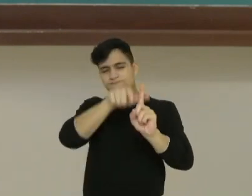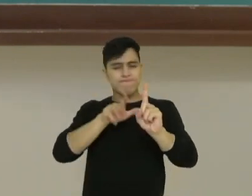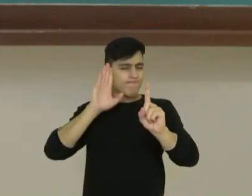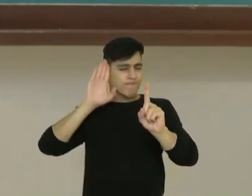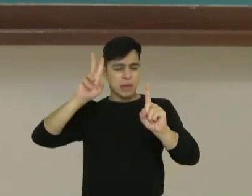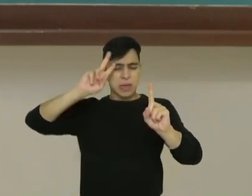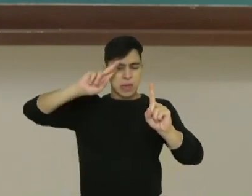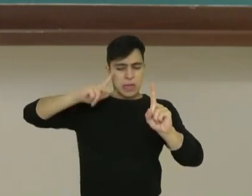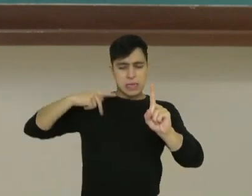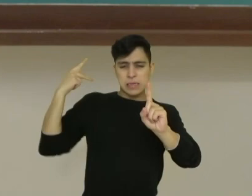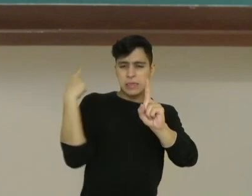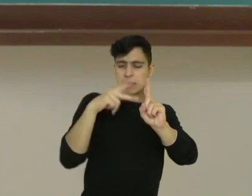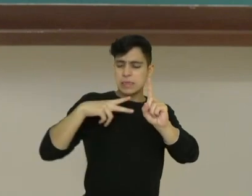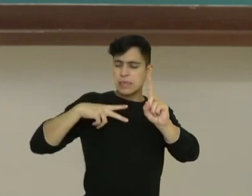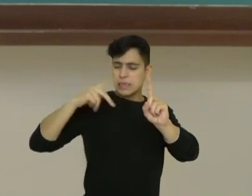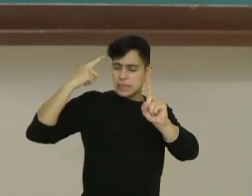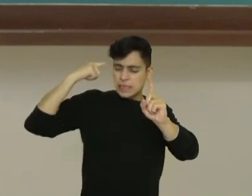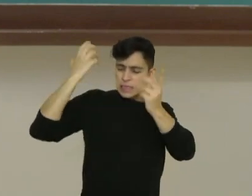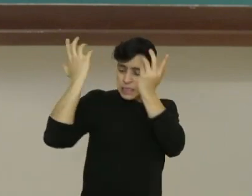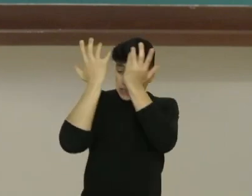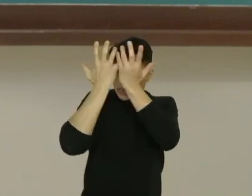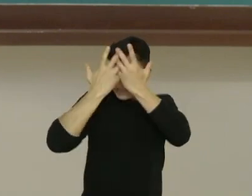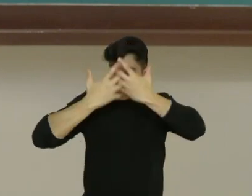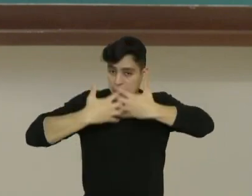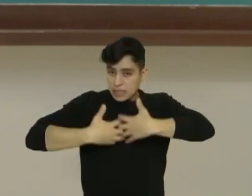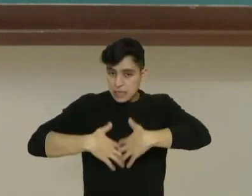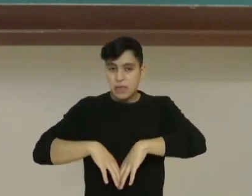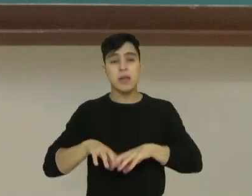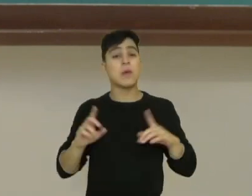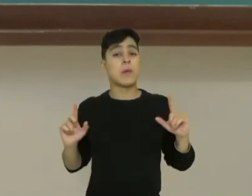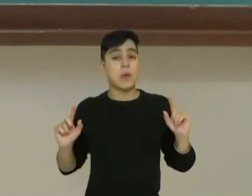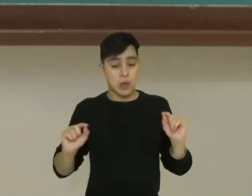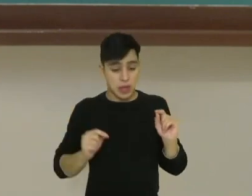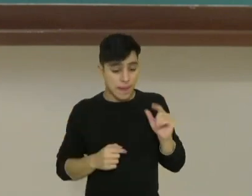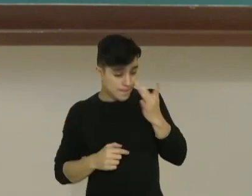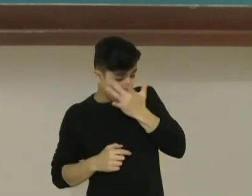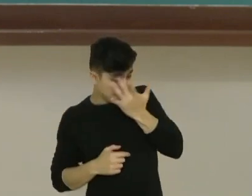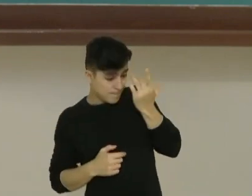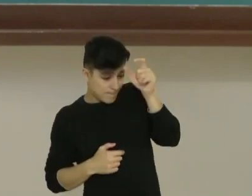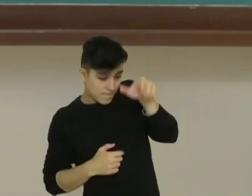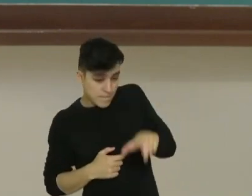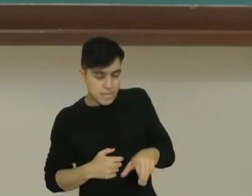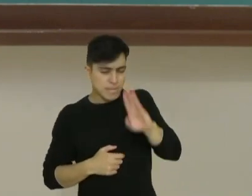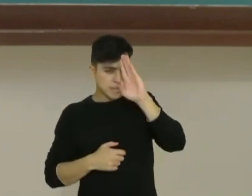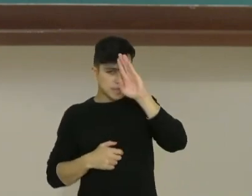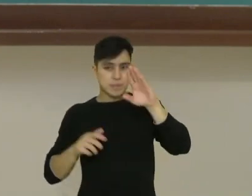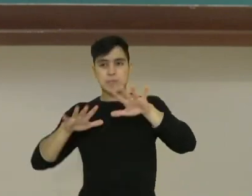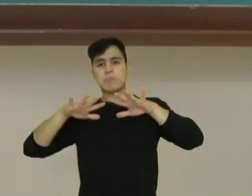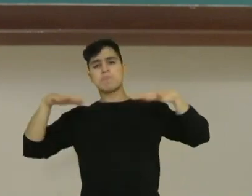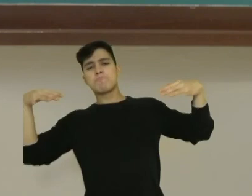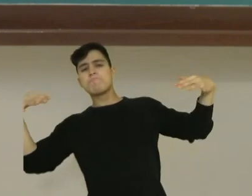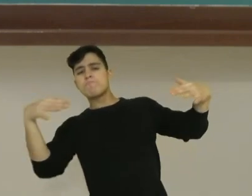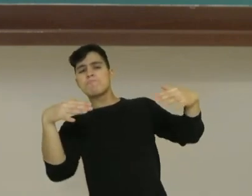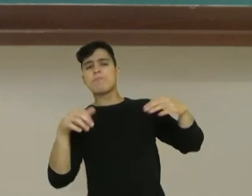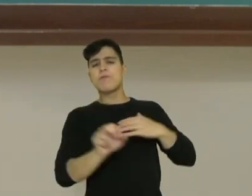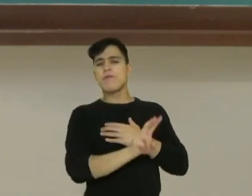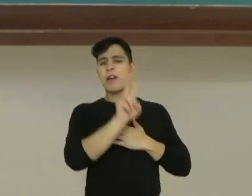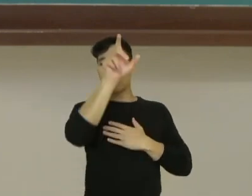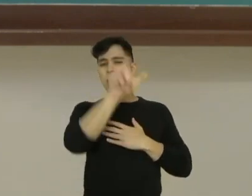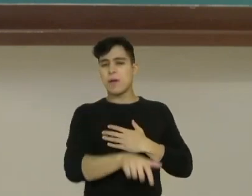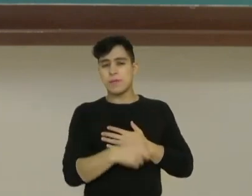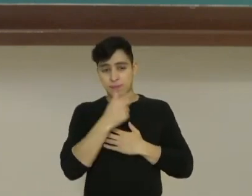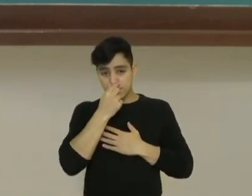o racionalismo. Então o homem vai passar a ser o centro do mundo, né? Vai passar a ter importância e vai